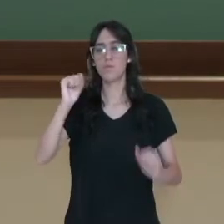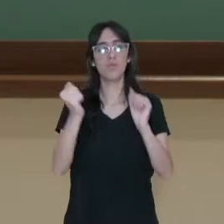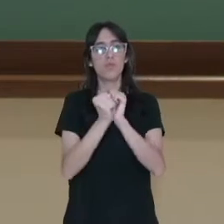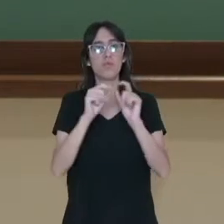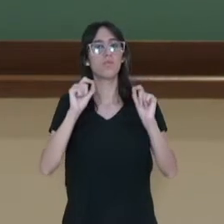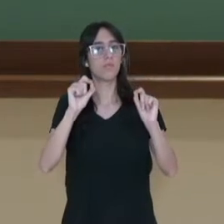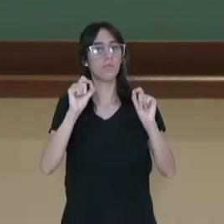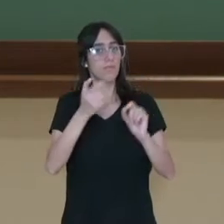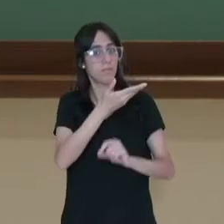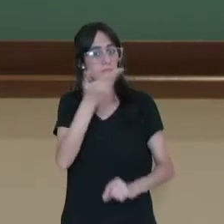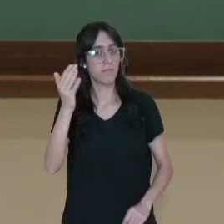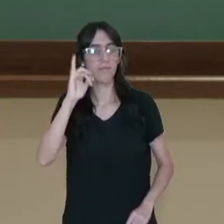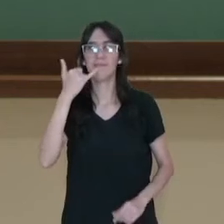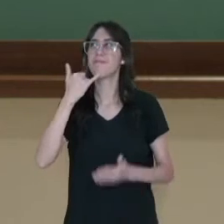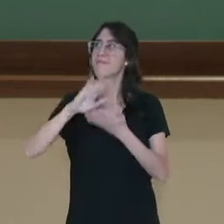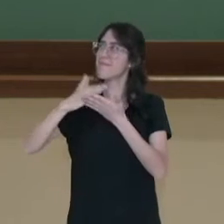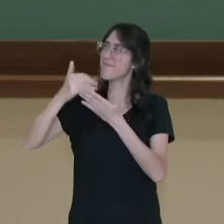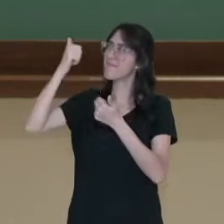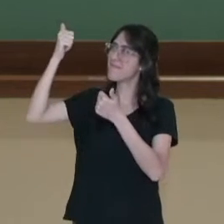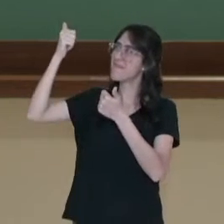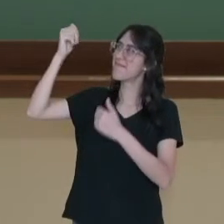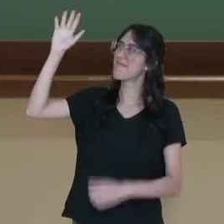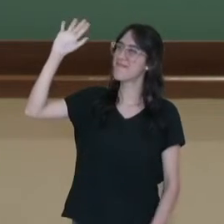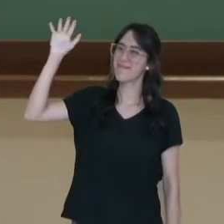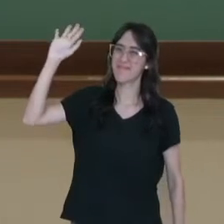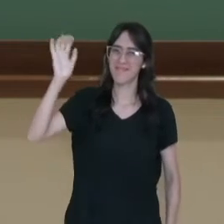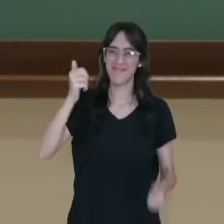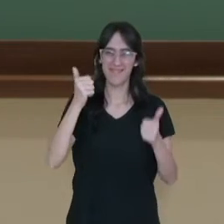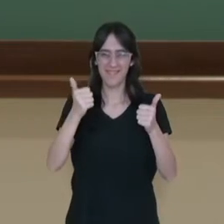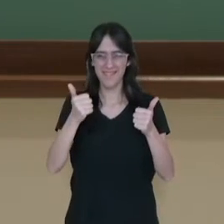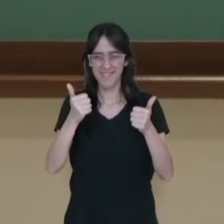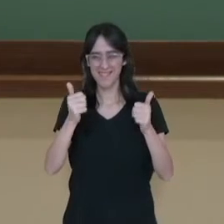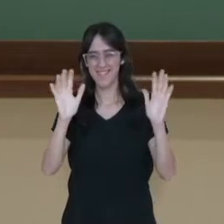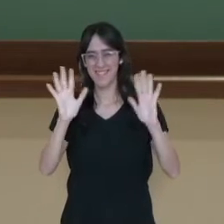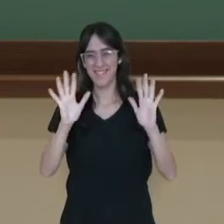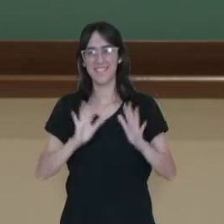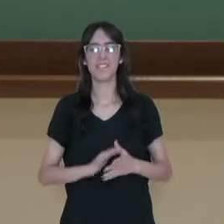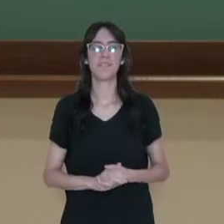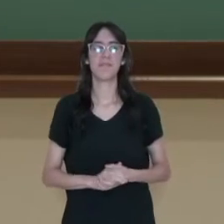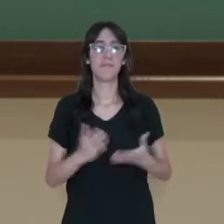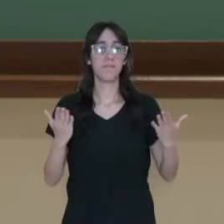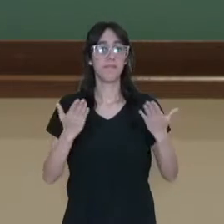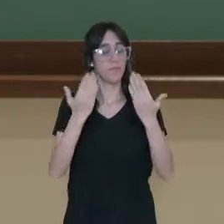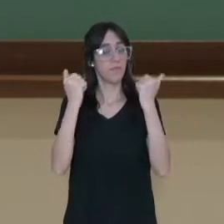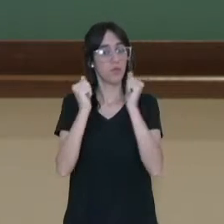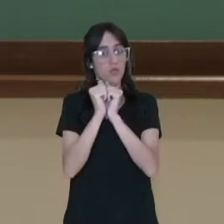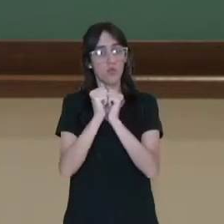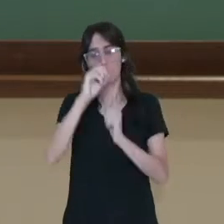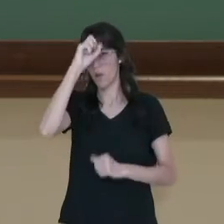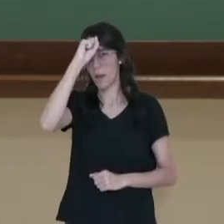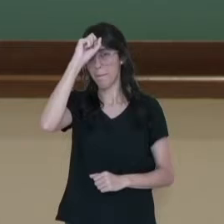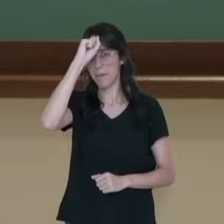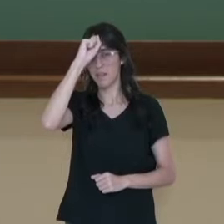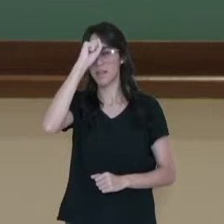comigo e com você nós temos a Jéssica. Dê um oi pra ela. Isso! Vamos juntos? Vamos